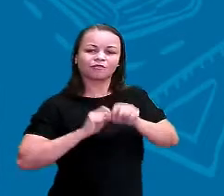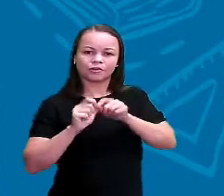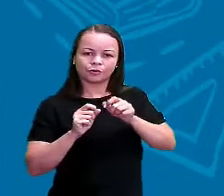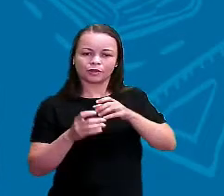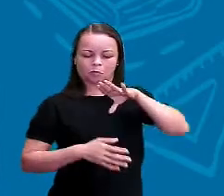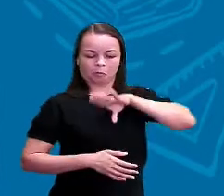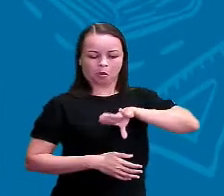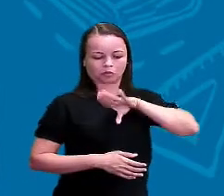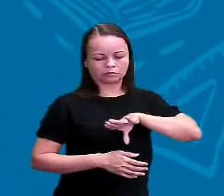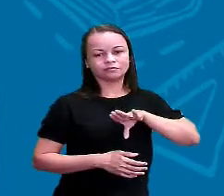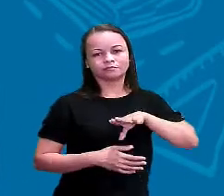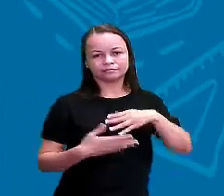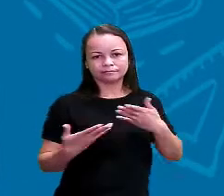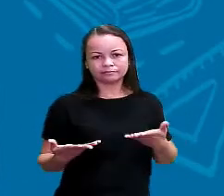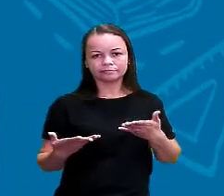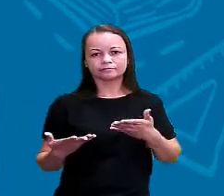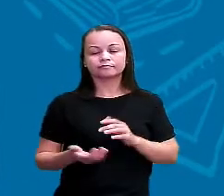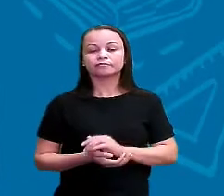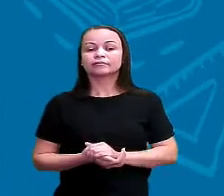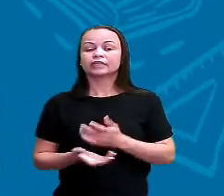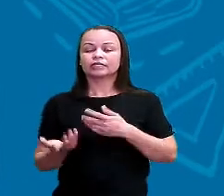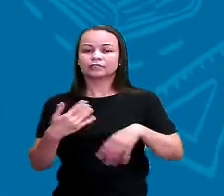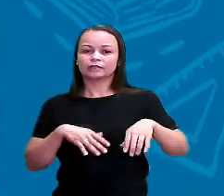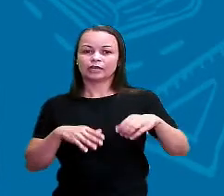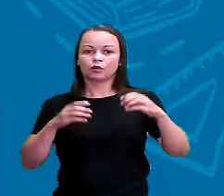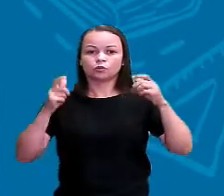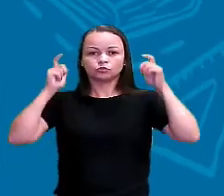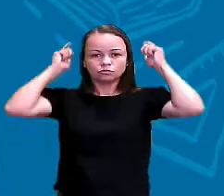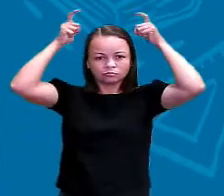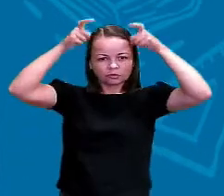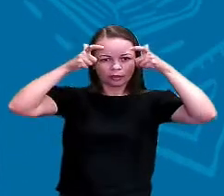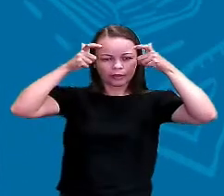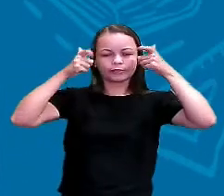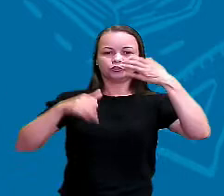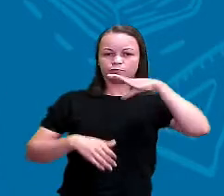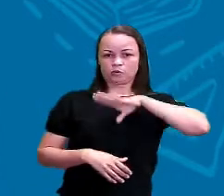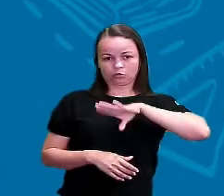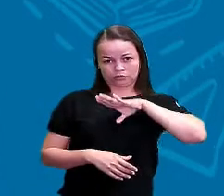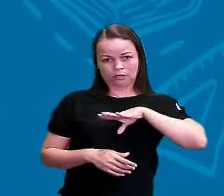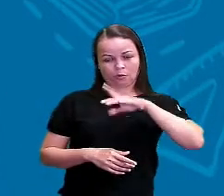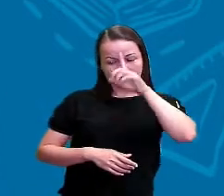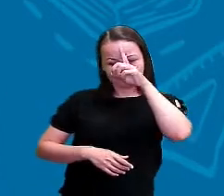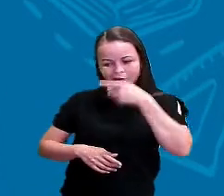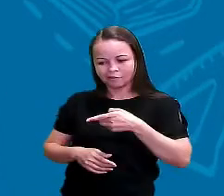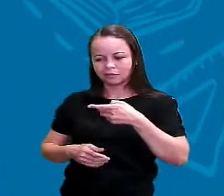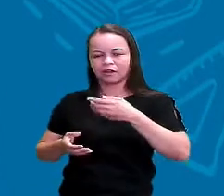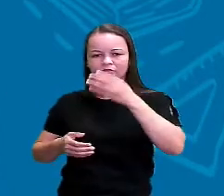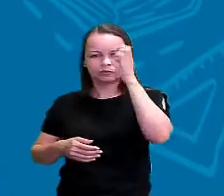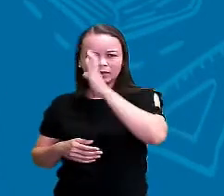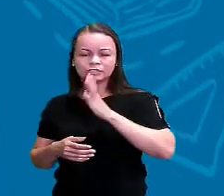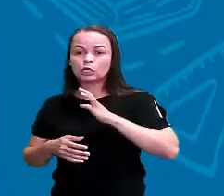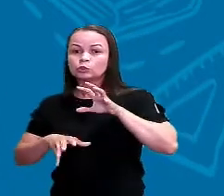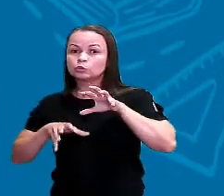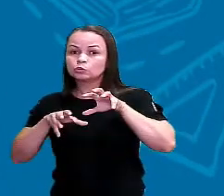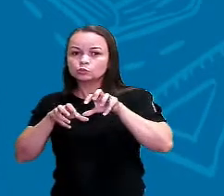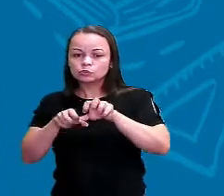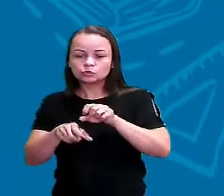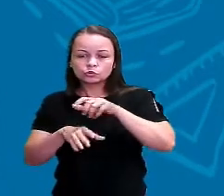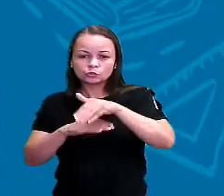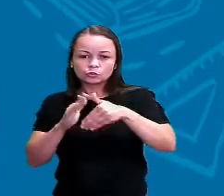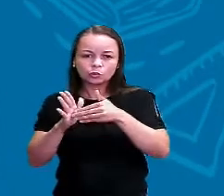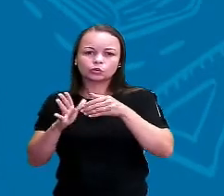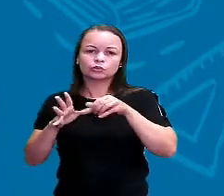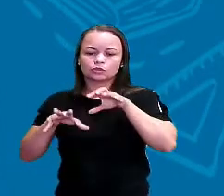os portugueses, eram os reis de Portugal, certo? E tudo que era tirado da terra, tudo que era explorado